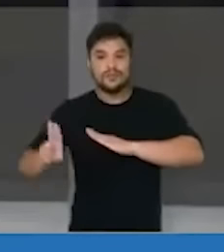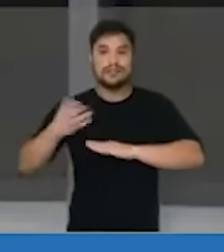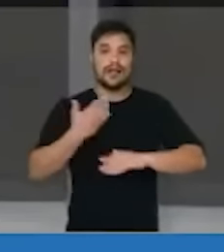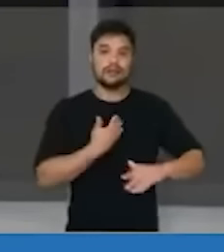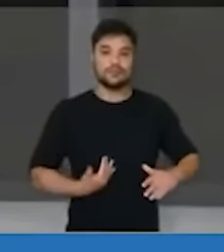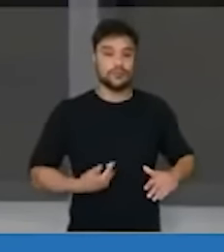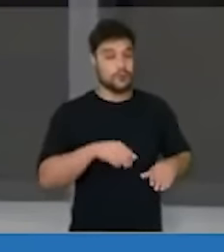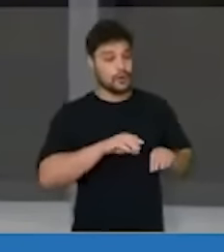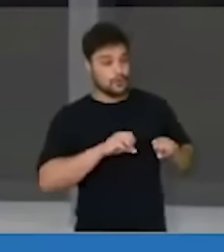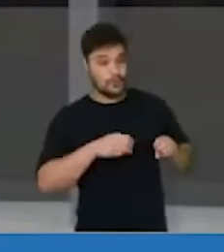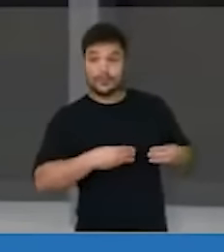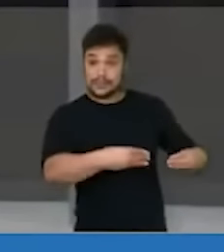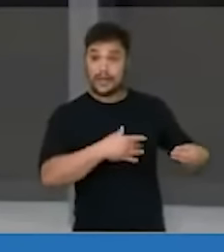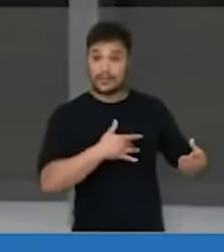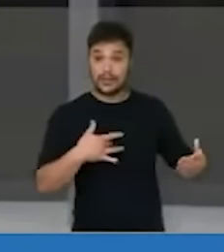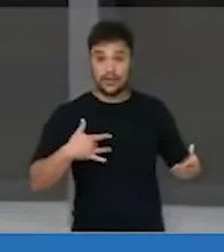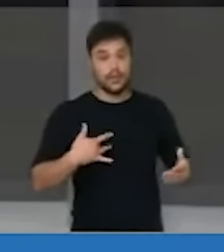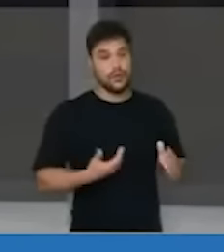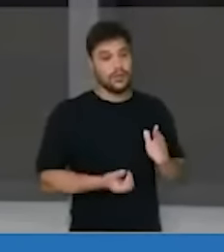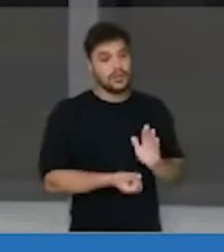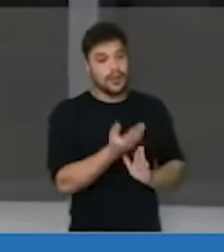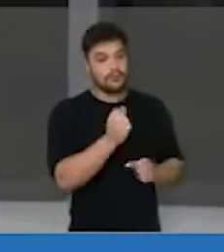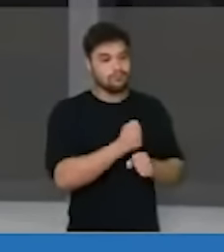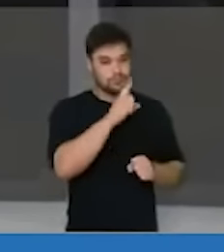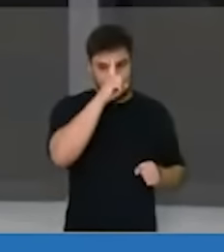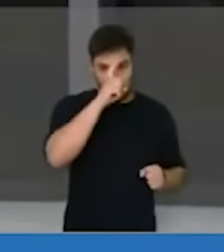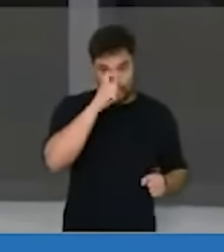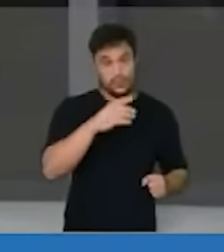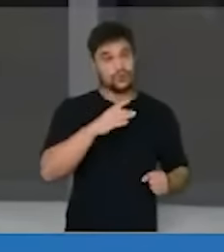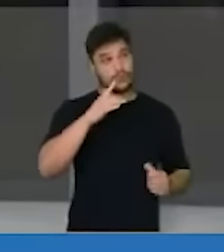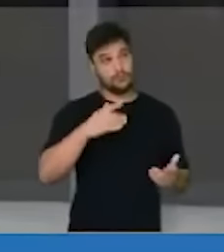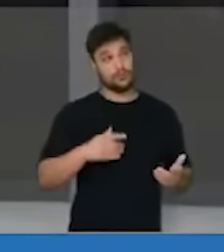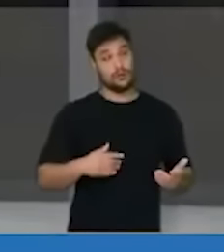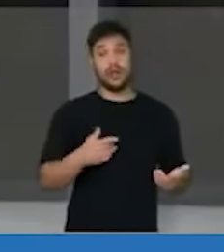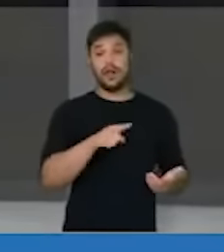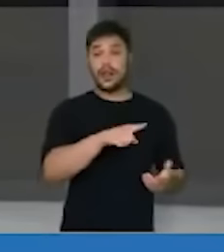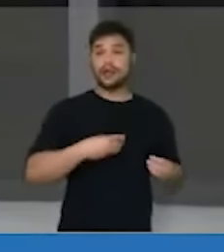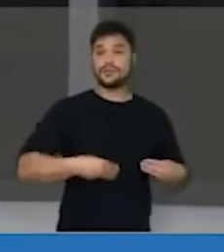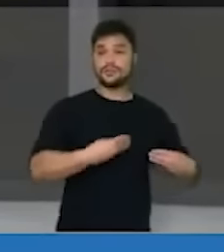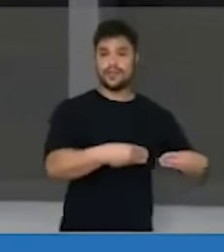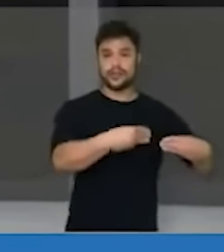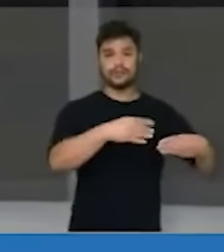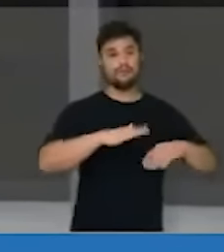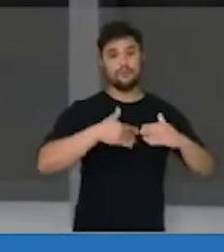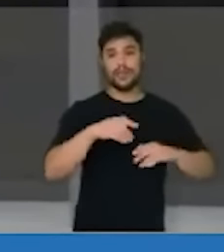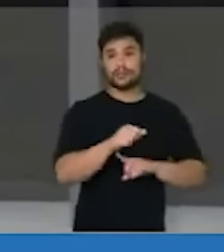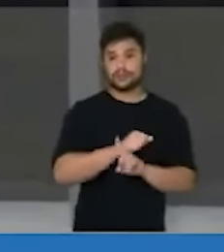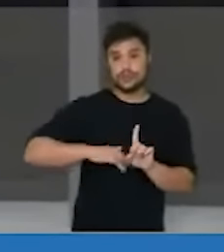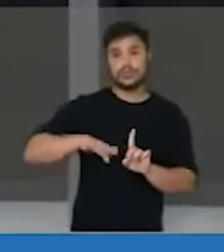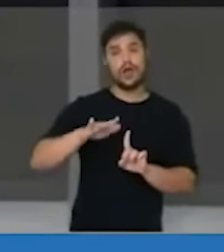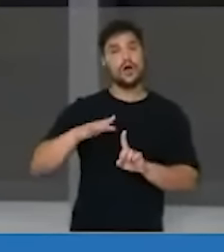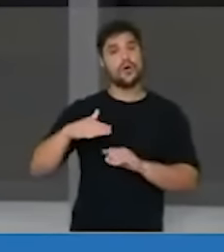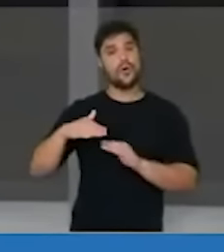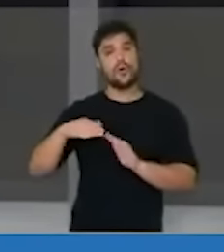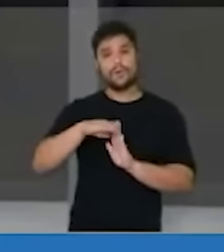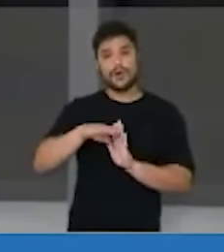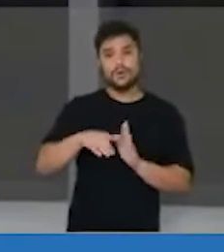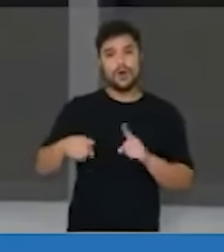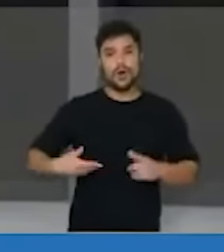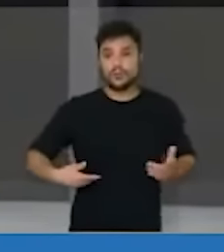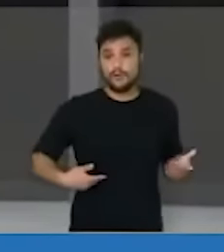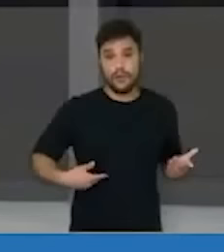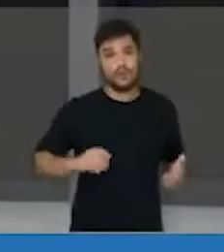Ministério da Saúde, gerando posto de saúde e hospital, no Ministério do Desenvolvimento Social, com políticas de combate à fome.